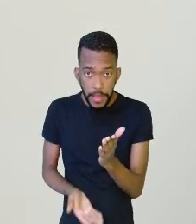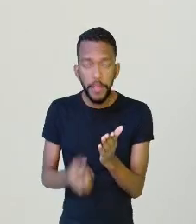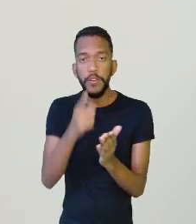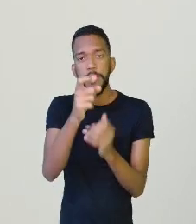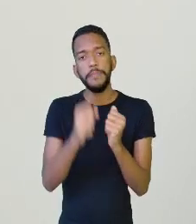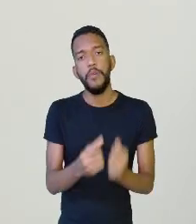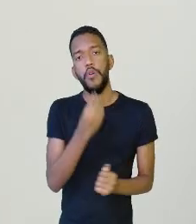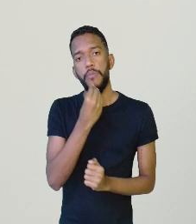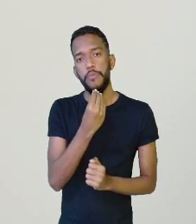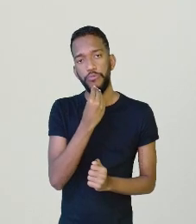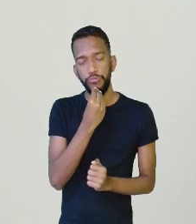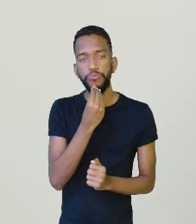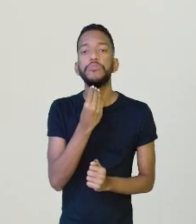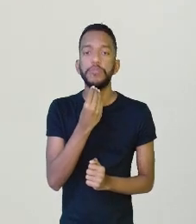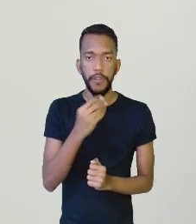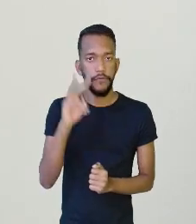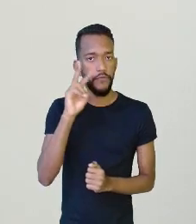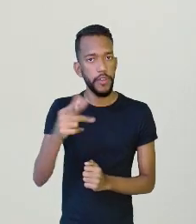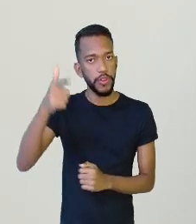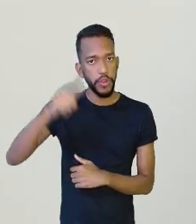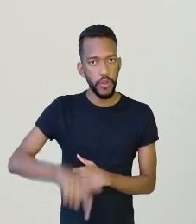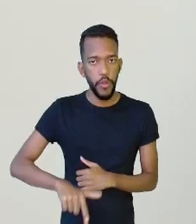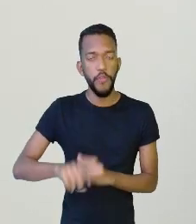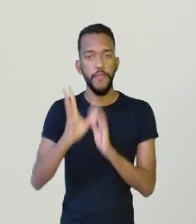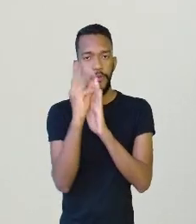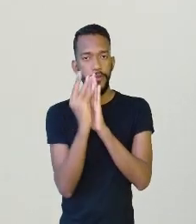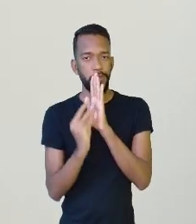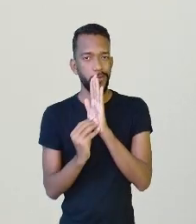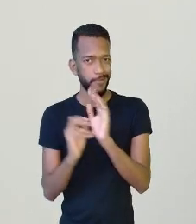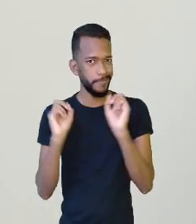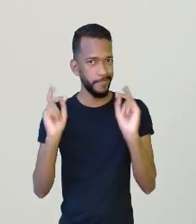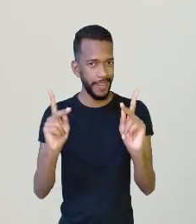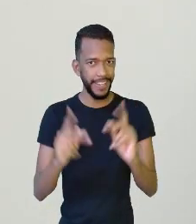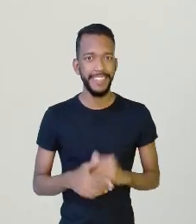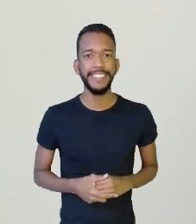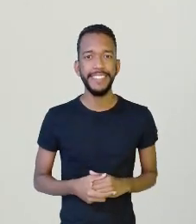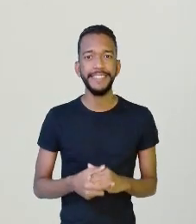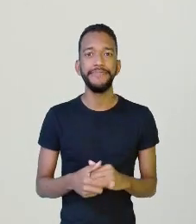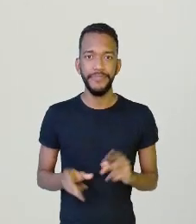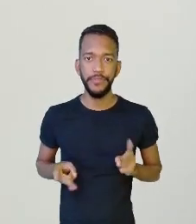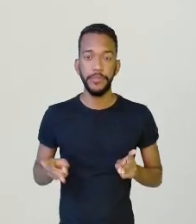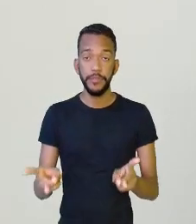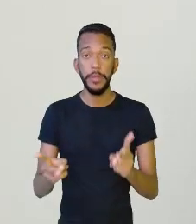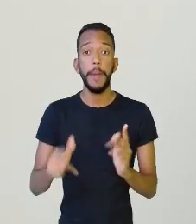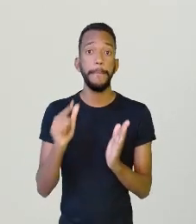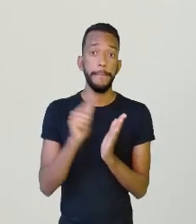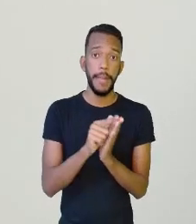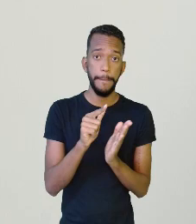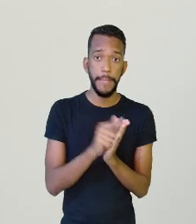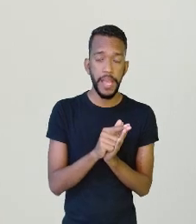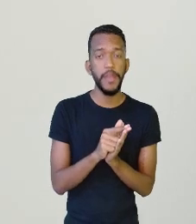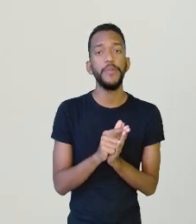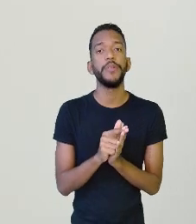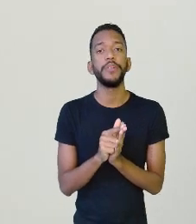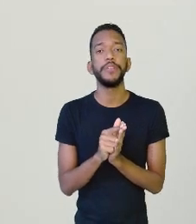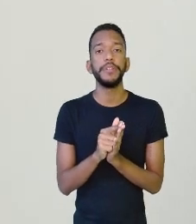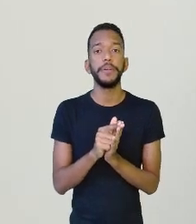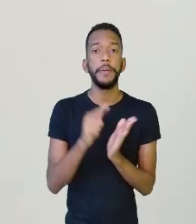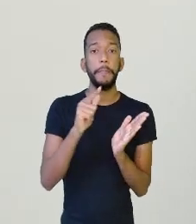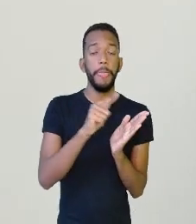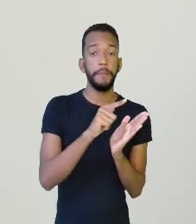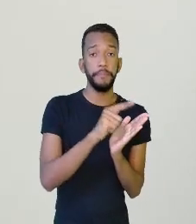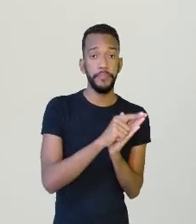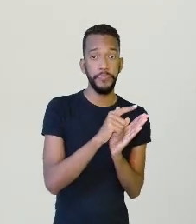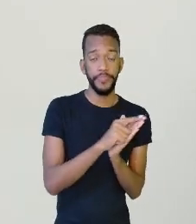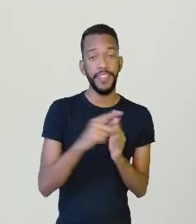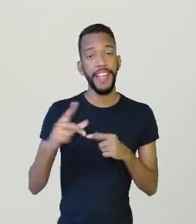a oportunidade de ver o conteúdo. Beleza? Vamos embora, pega o papel, pega a caneta e